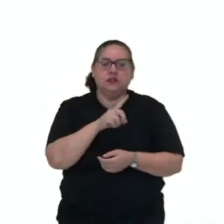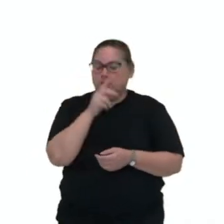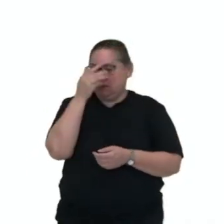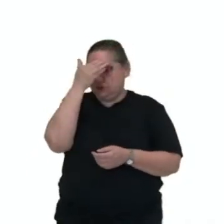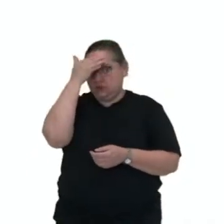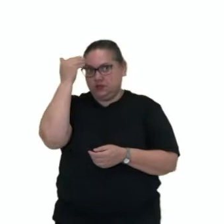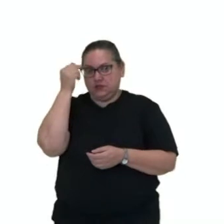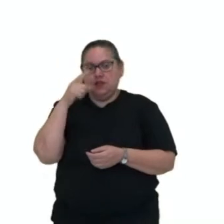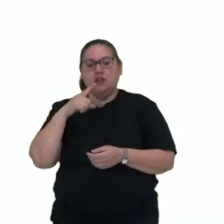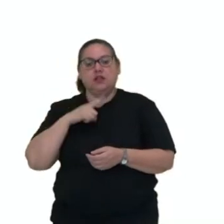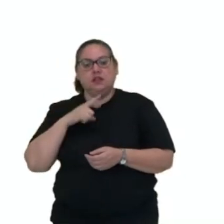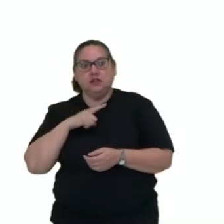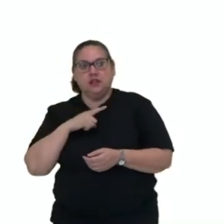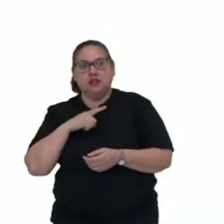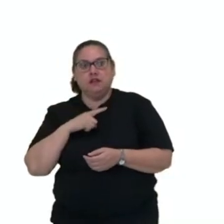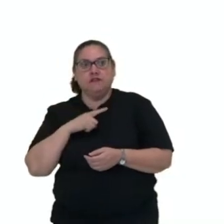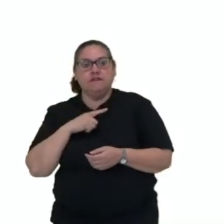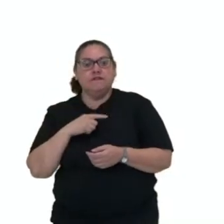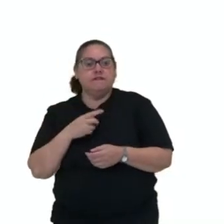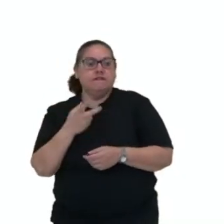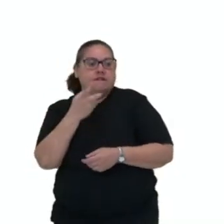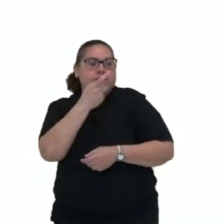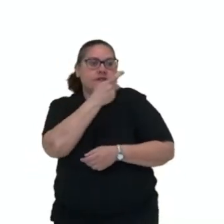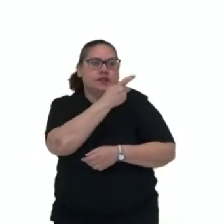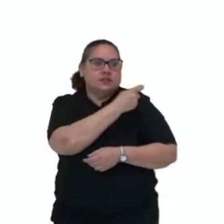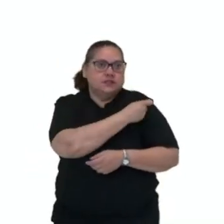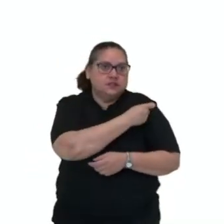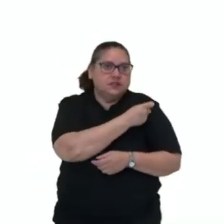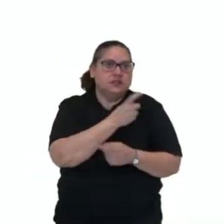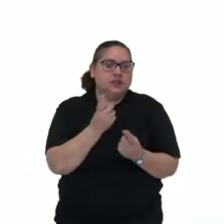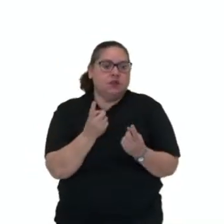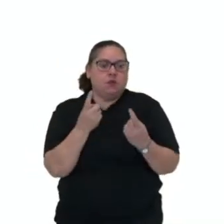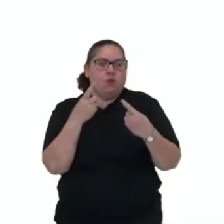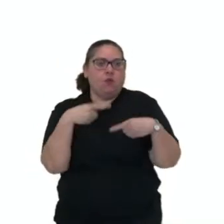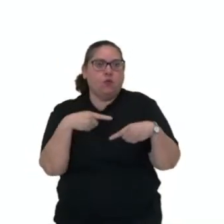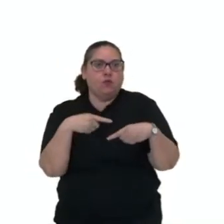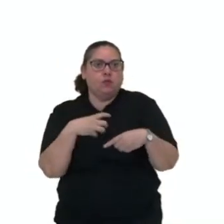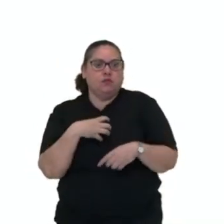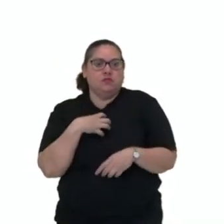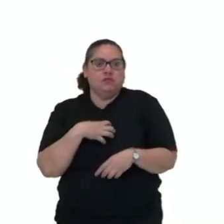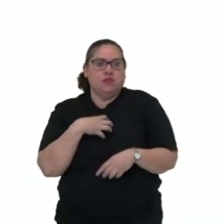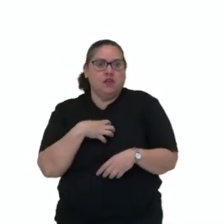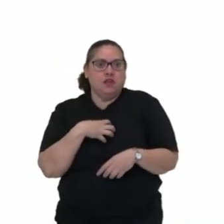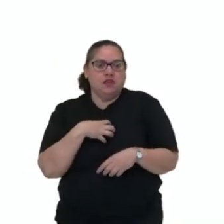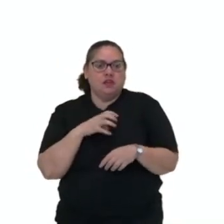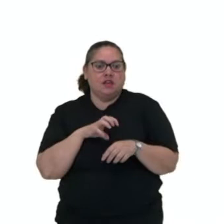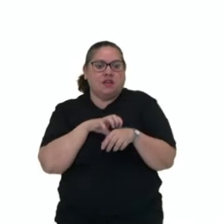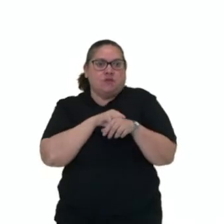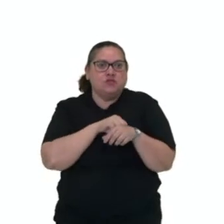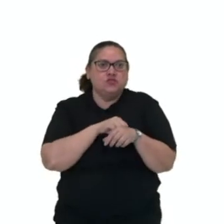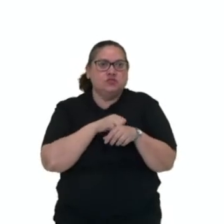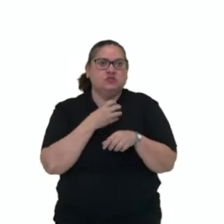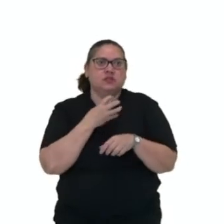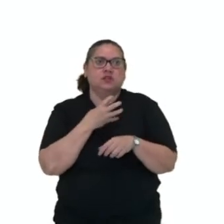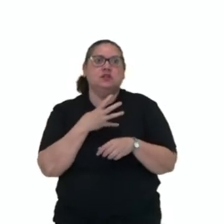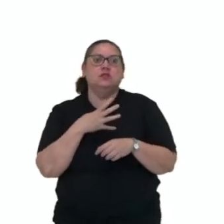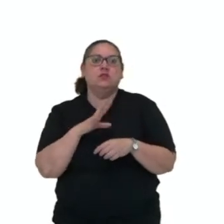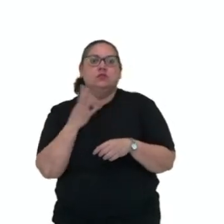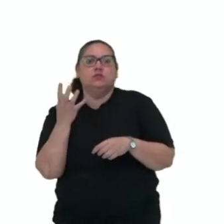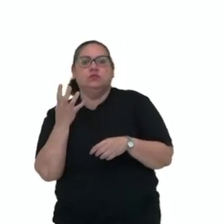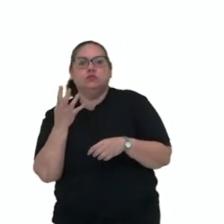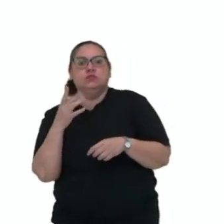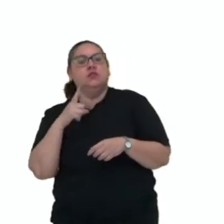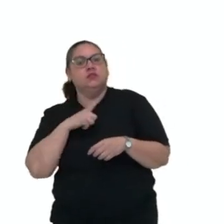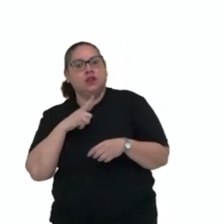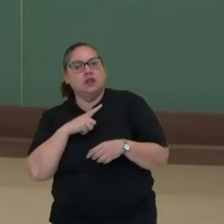esqueçam, tem vacina contra o efeito aí da raiva, que seria, no caso da mordidinha do animal aqui, tanto para o animal